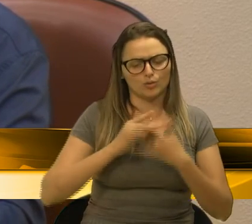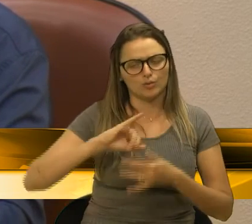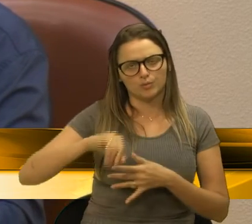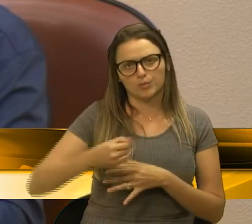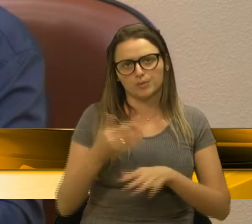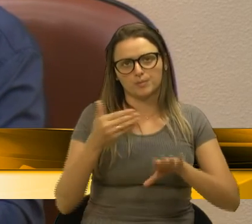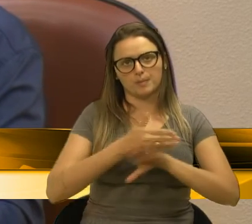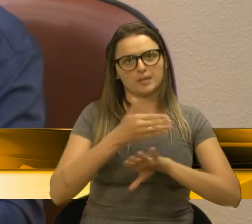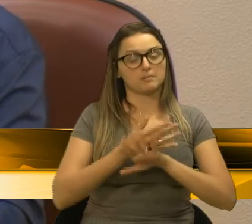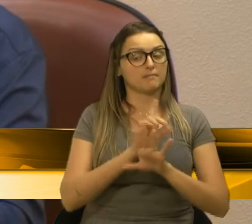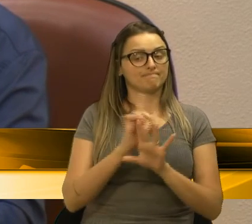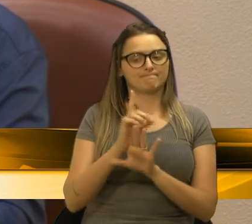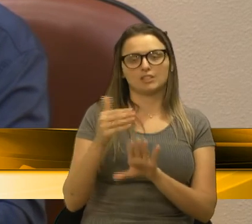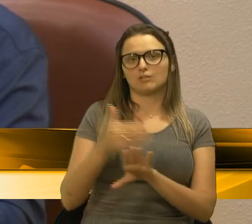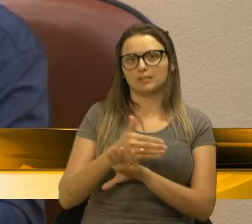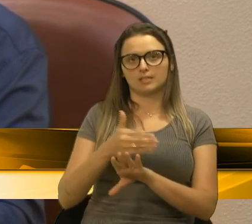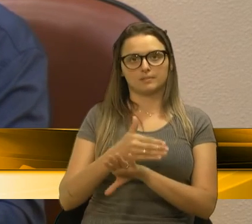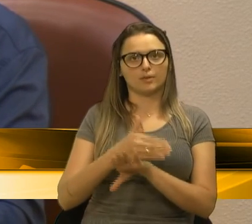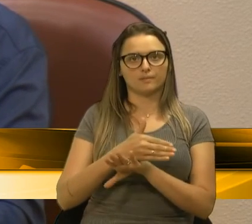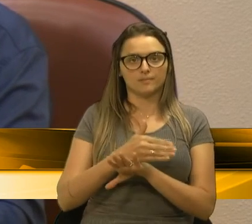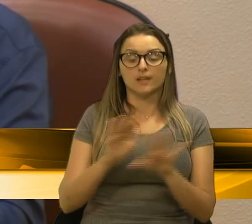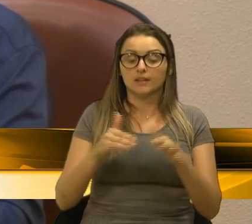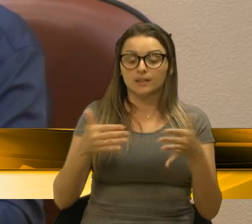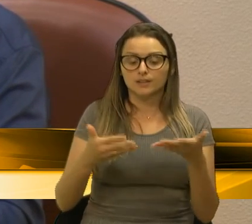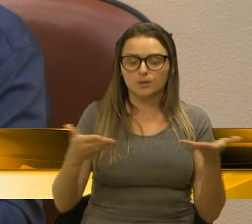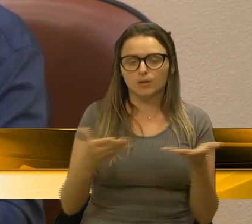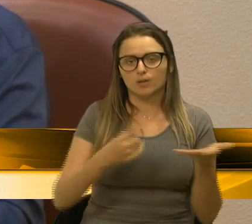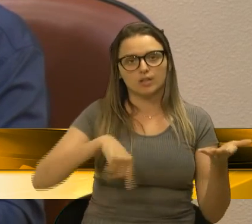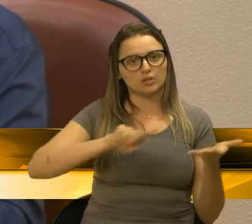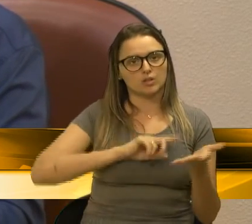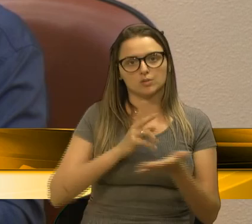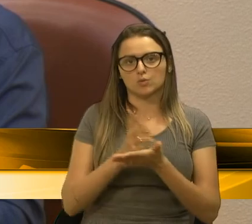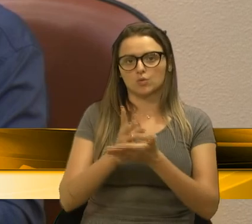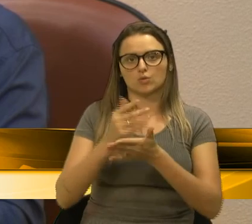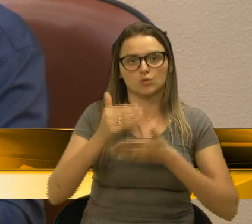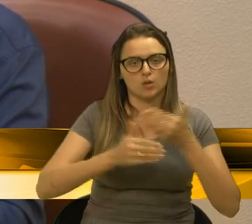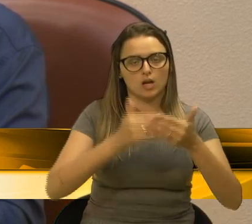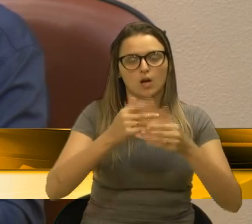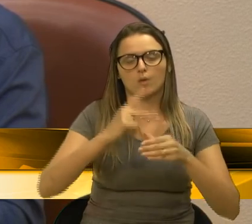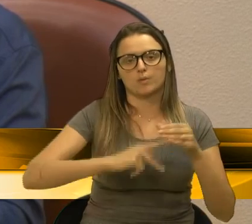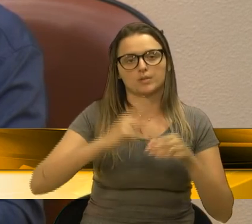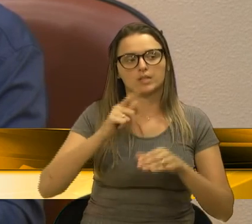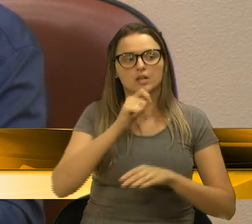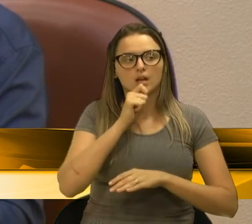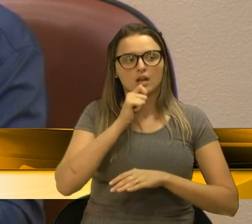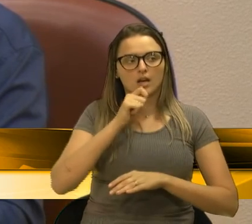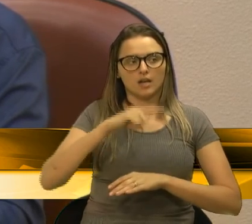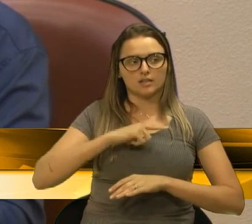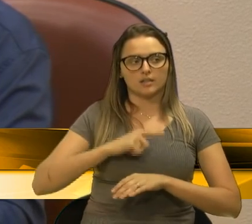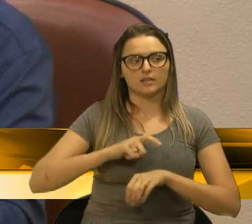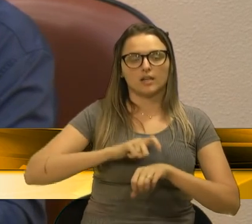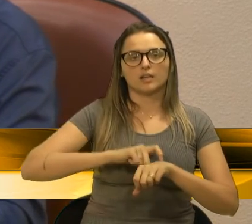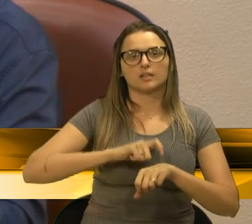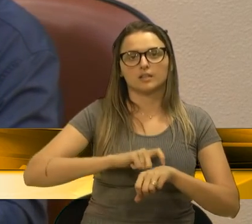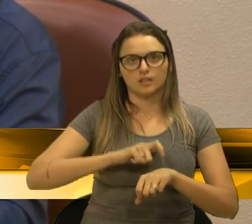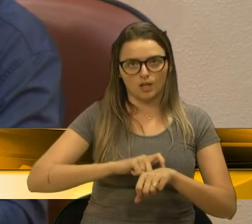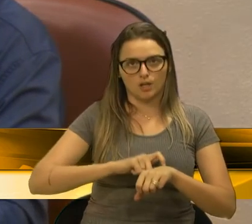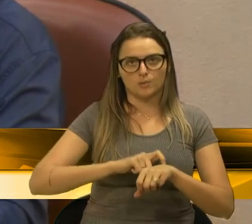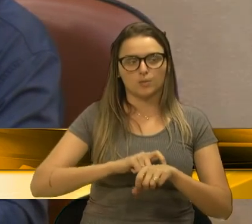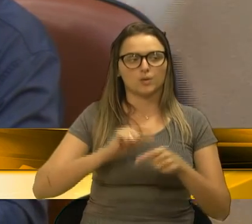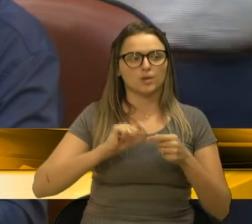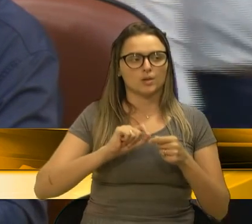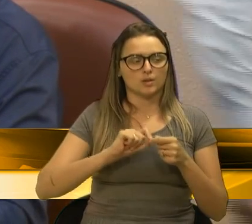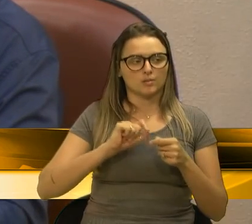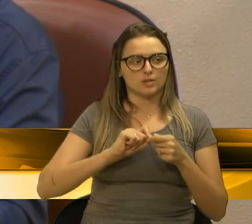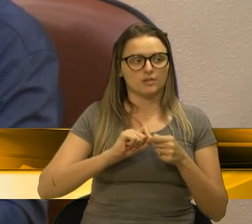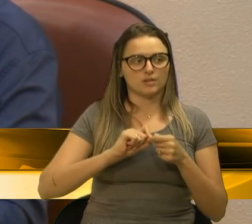para comparecer e não compareceu. Então, agora a gente vai seguir o rito, que ele ainda tem prazo para... São 5 dias que ele tem de prazo para